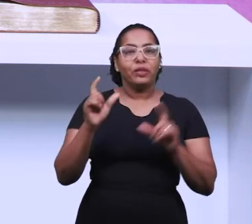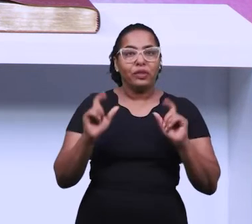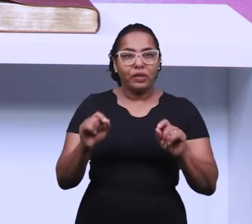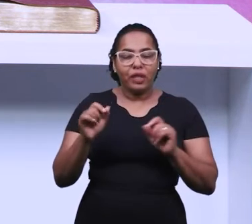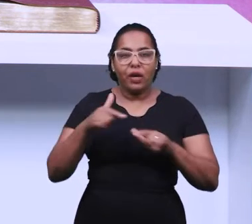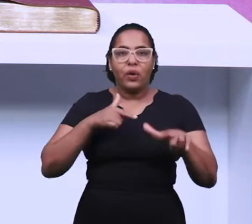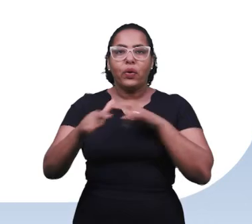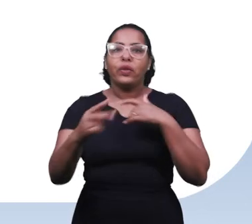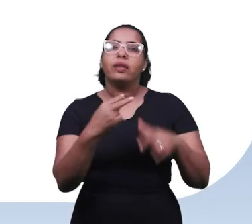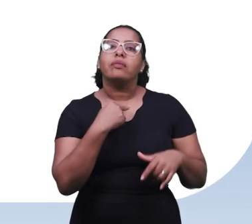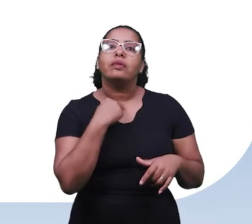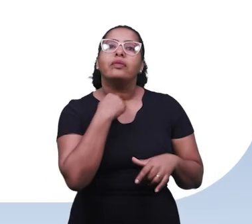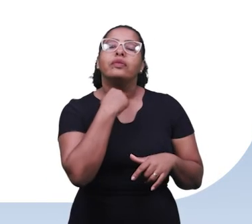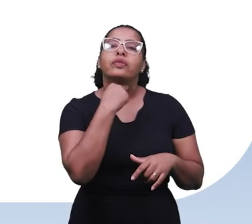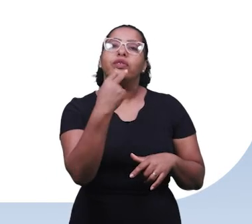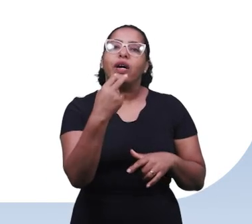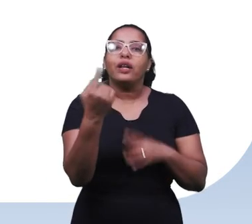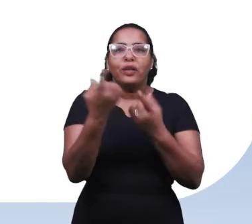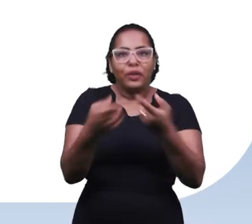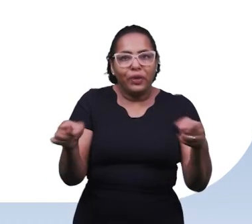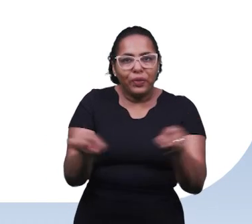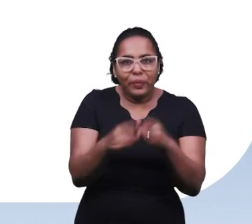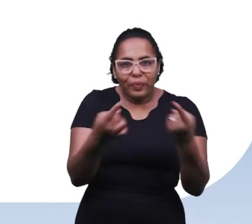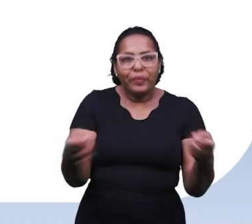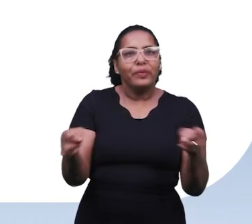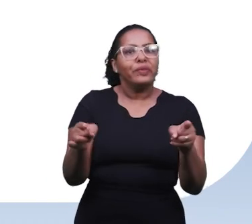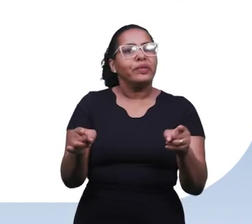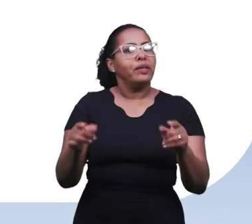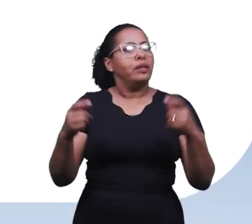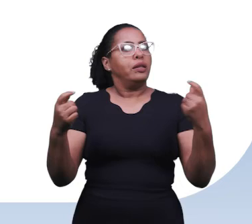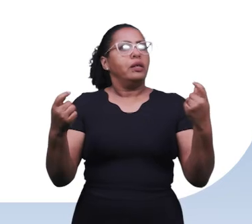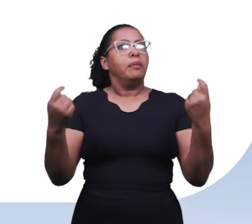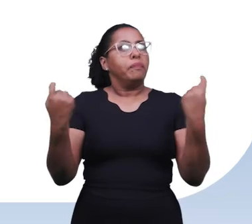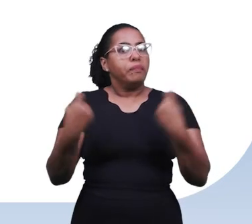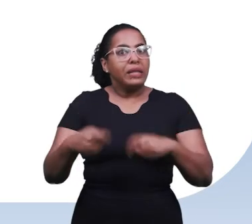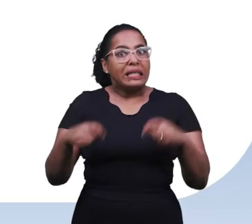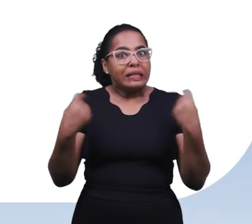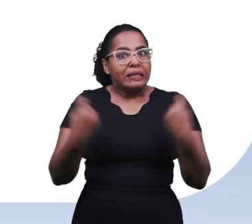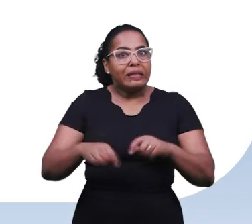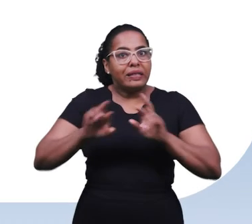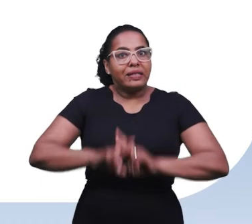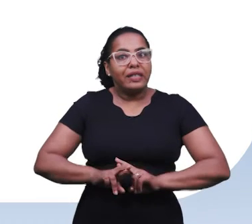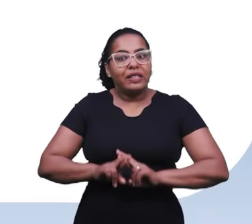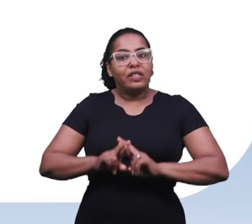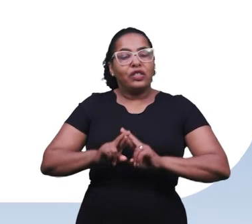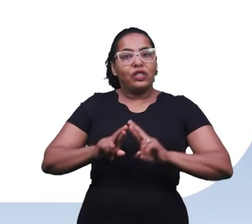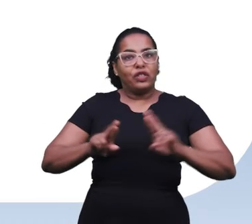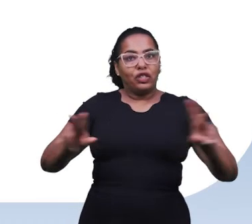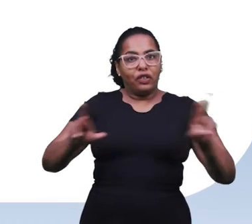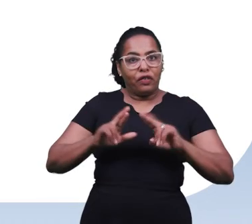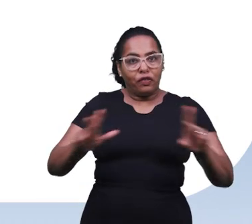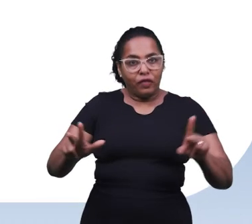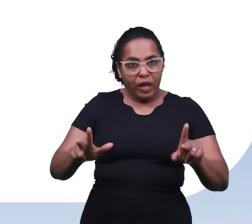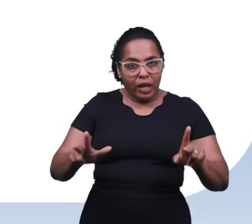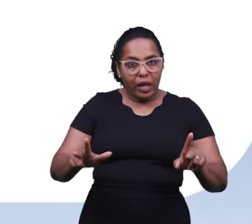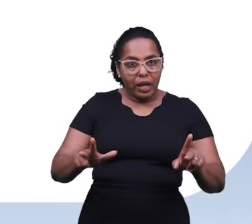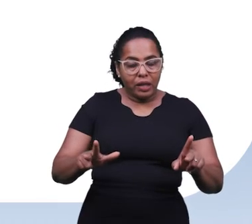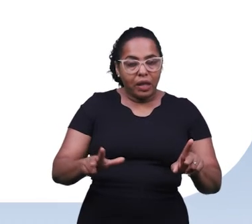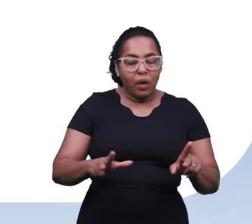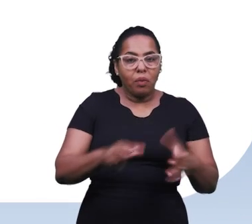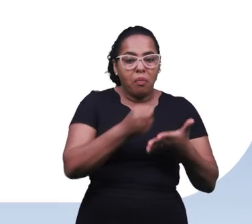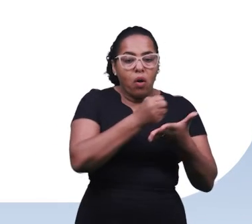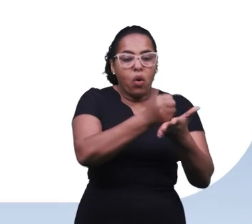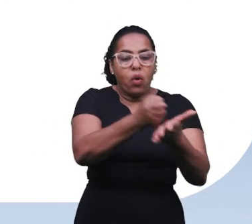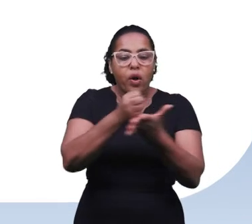nós considerarmos que o trabalho vocal e musical deve ser diferente de acordo com os